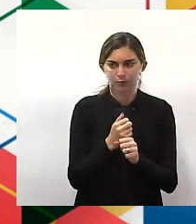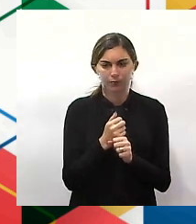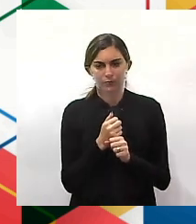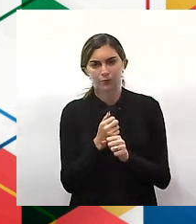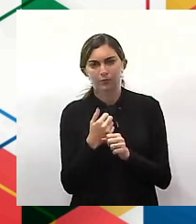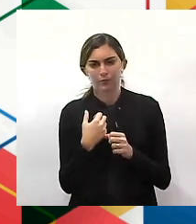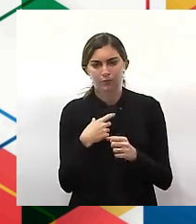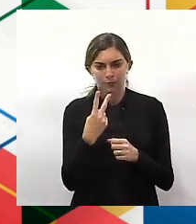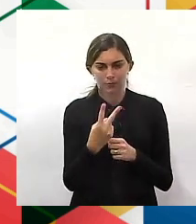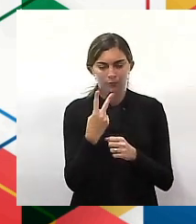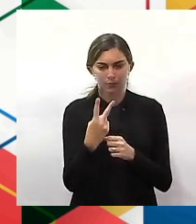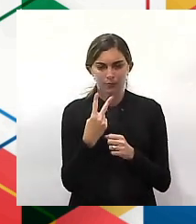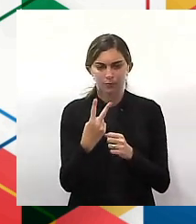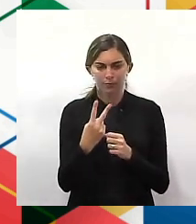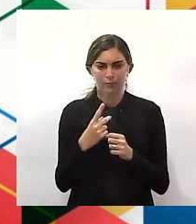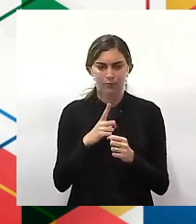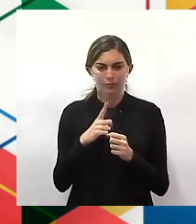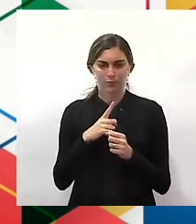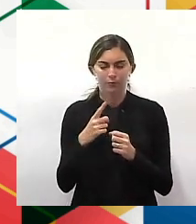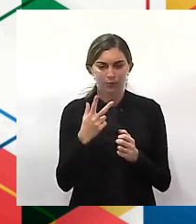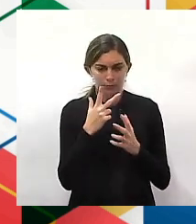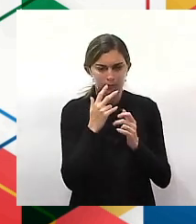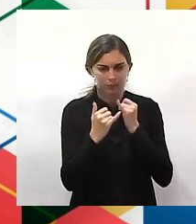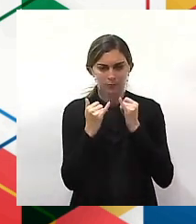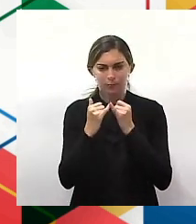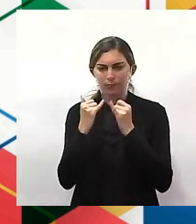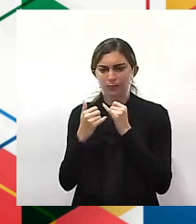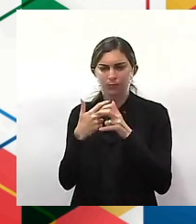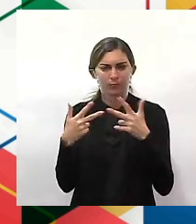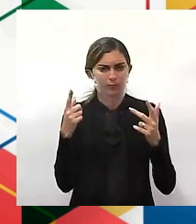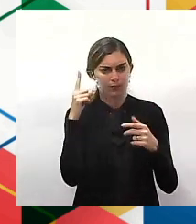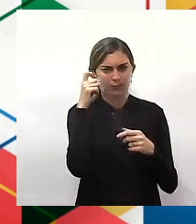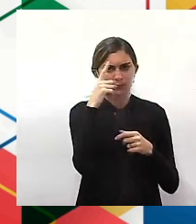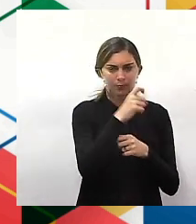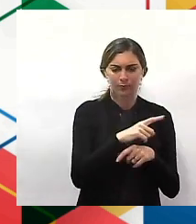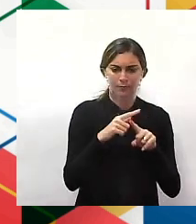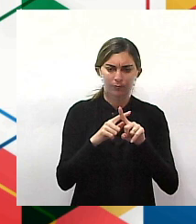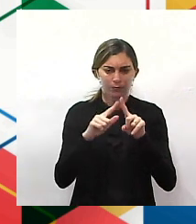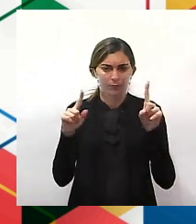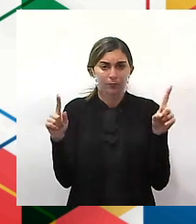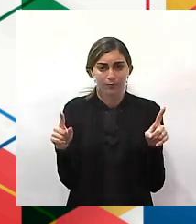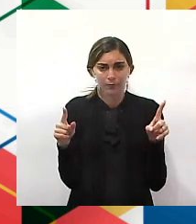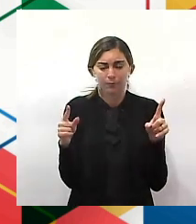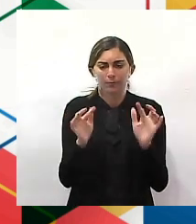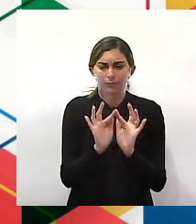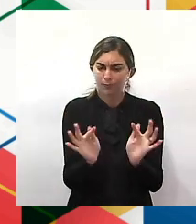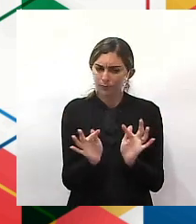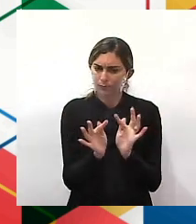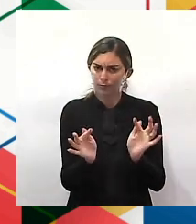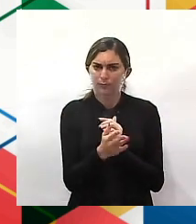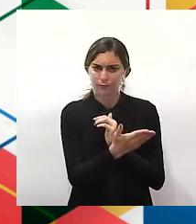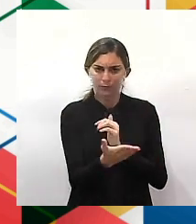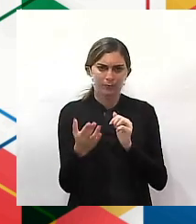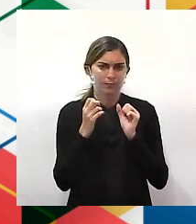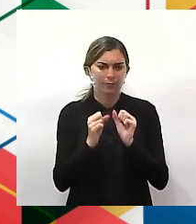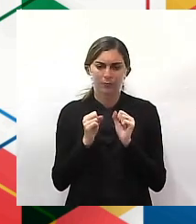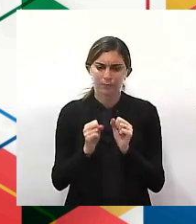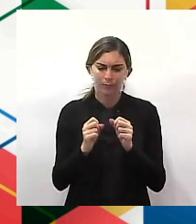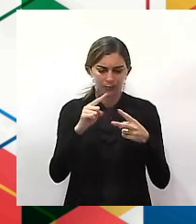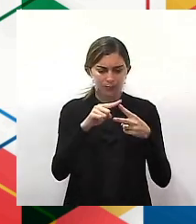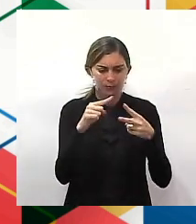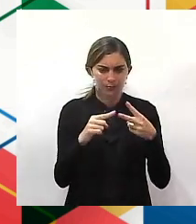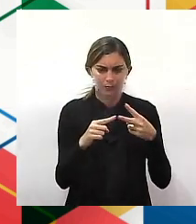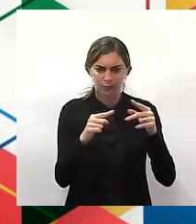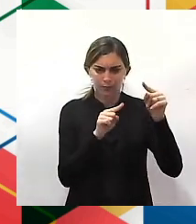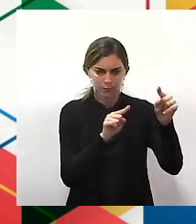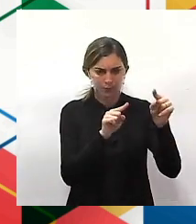tenho esses dois pontos, aparentemente parece algo bem difícil, mas para se tornar simples, você pode pegar esses dois pontos